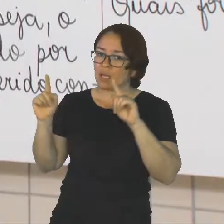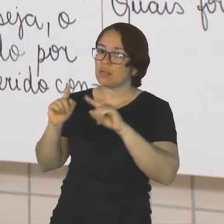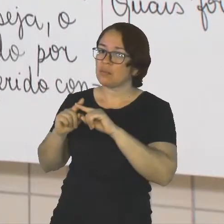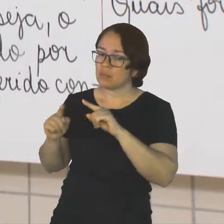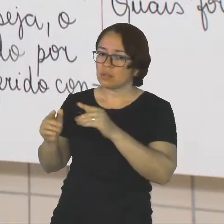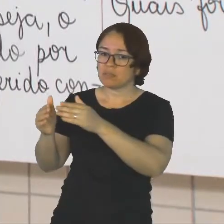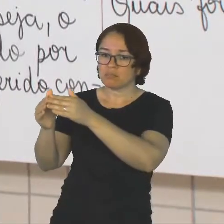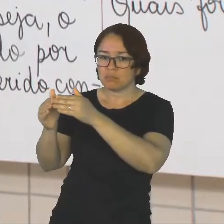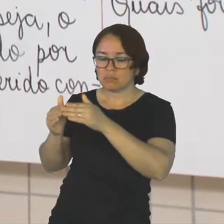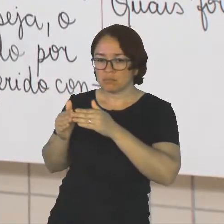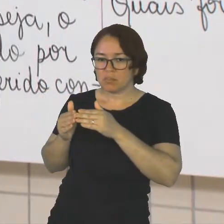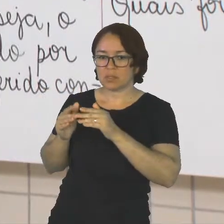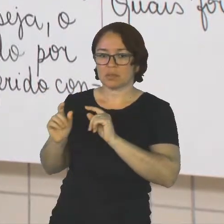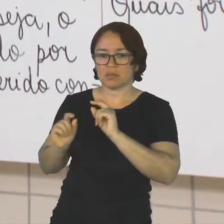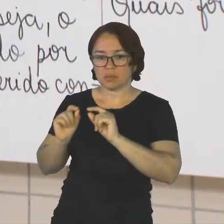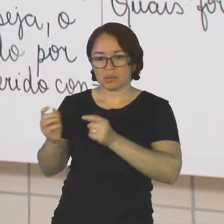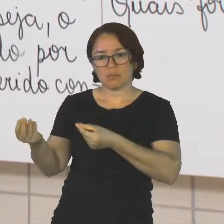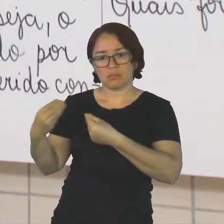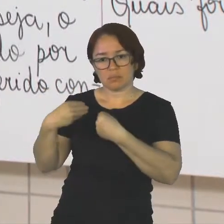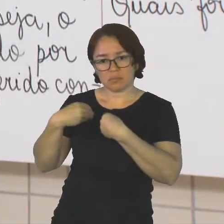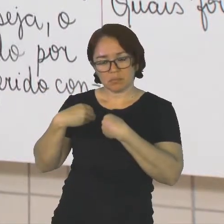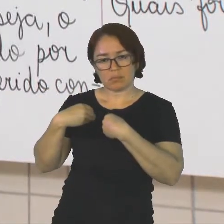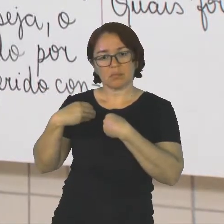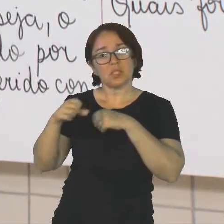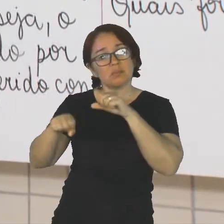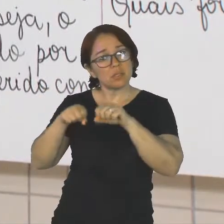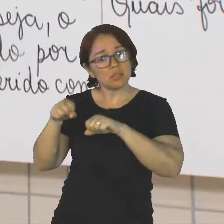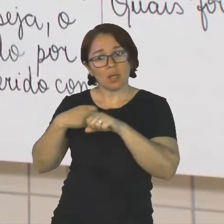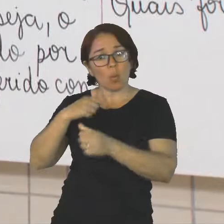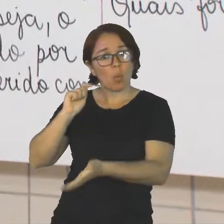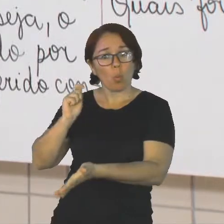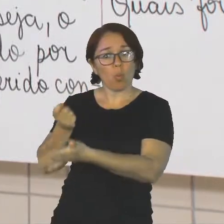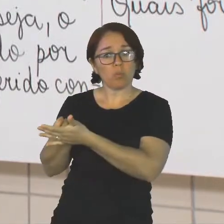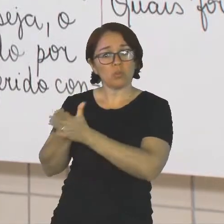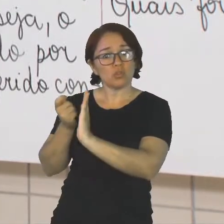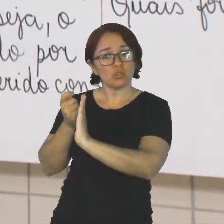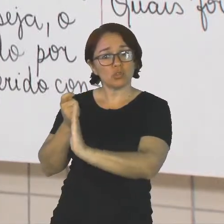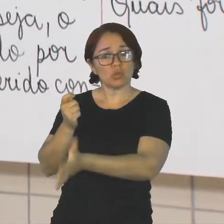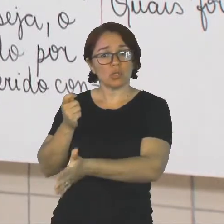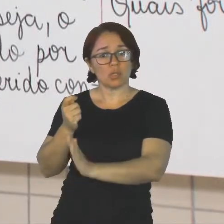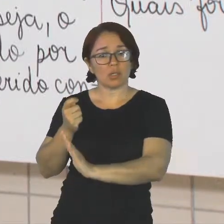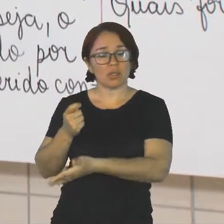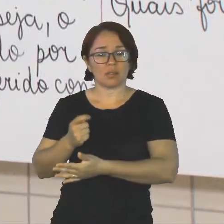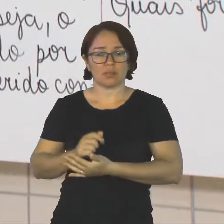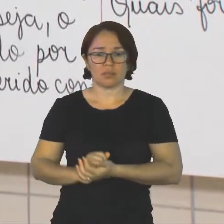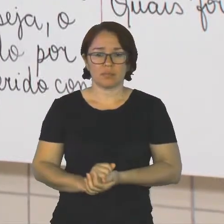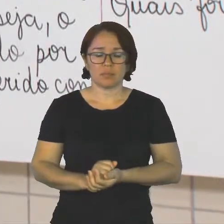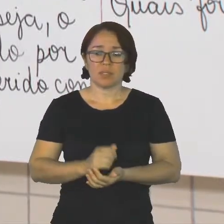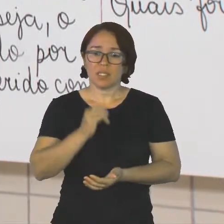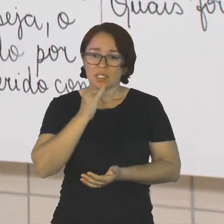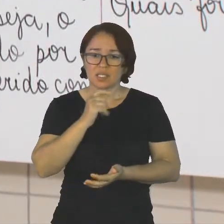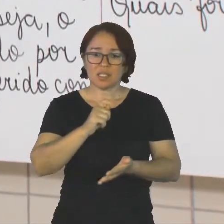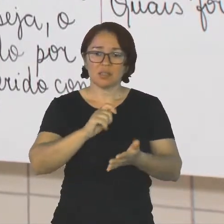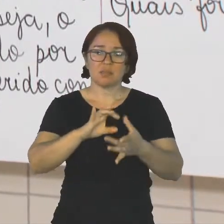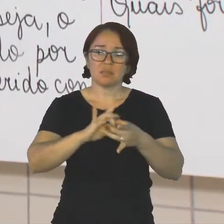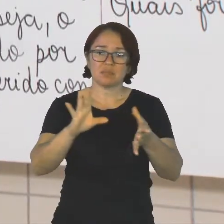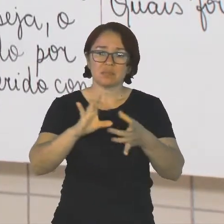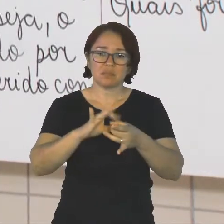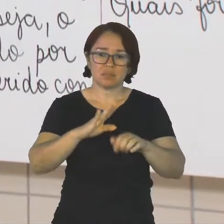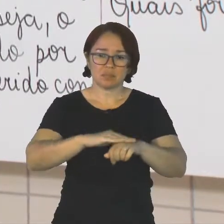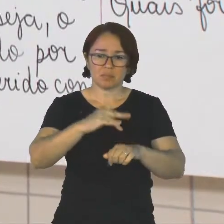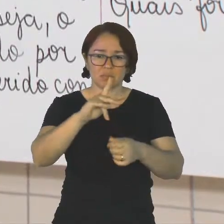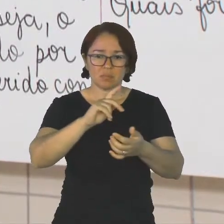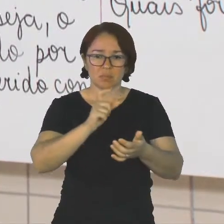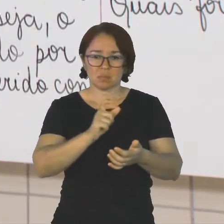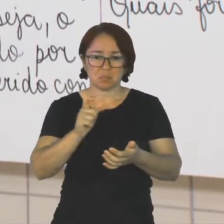ele quer receber o produto que ele comprou. Vocês irão responder com as palavras de vocês. Podem